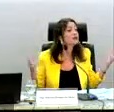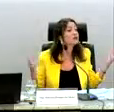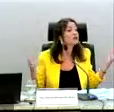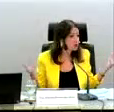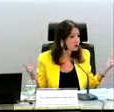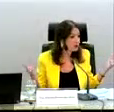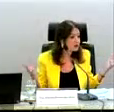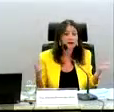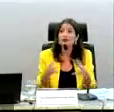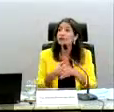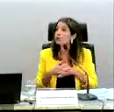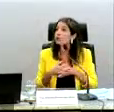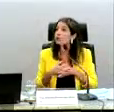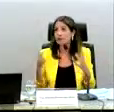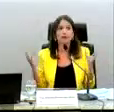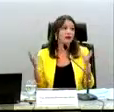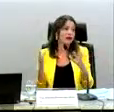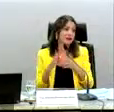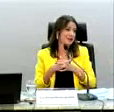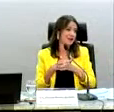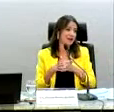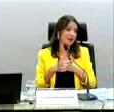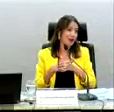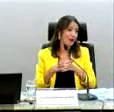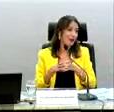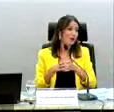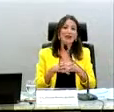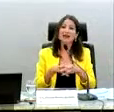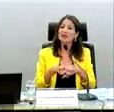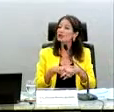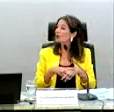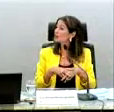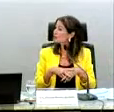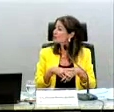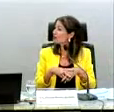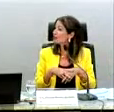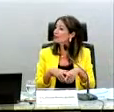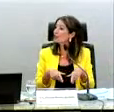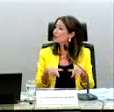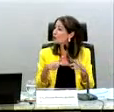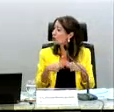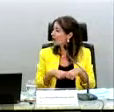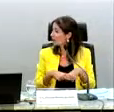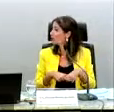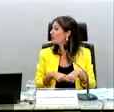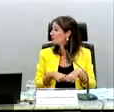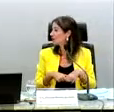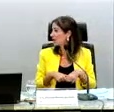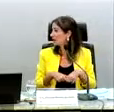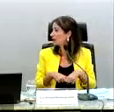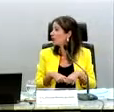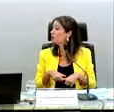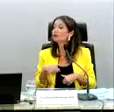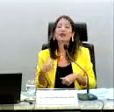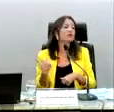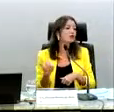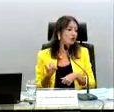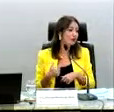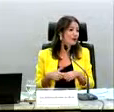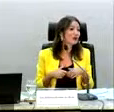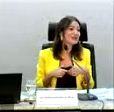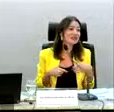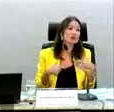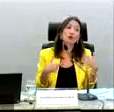O que isso tem a ver com a violência? Tem tudo a ver com a violência. Porque grande parte das mulheres que tomam água contaminada ou não têm